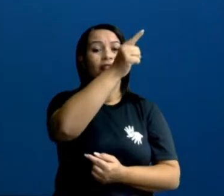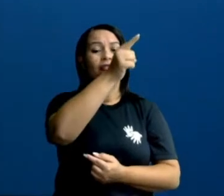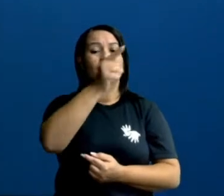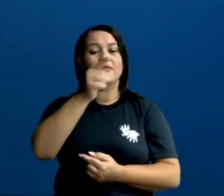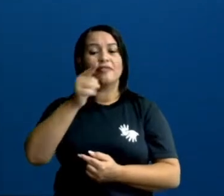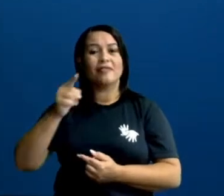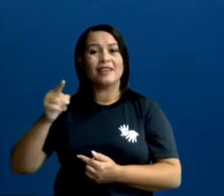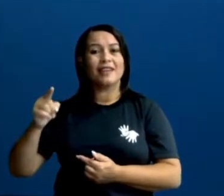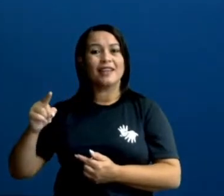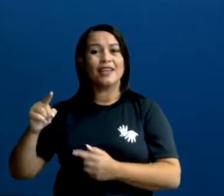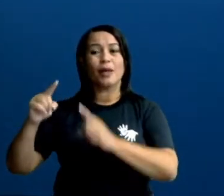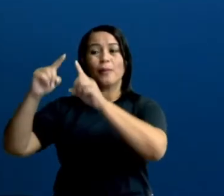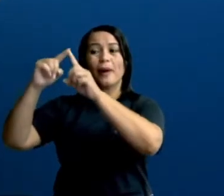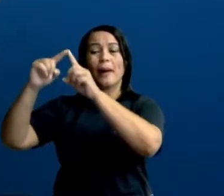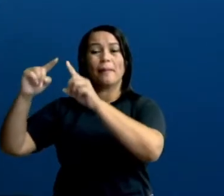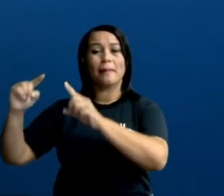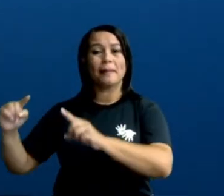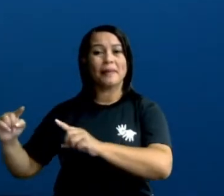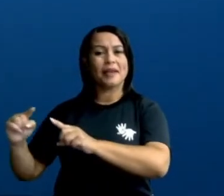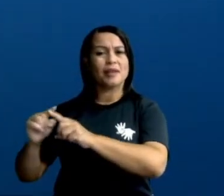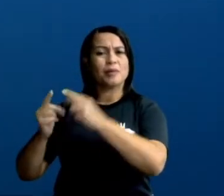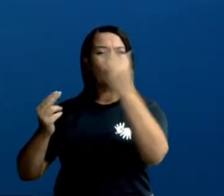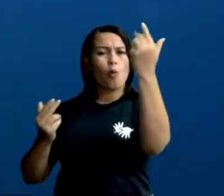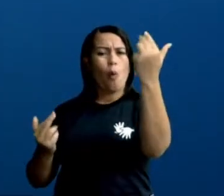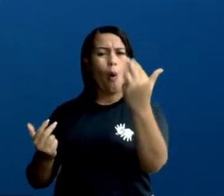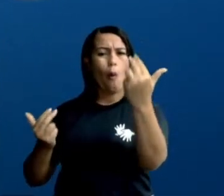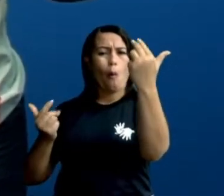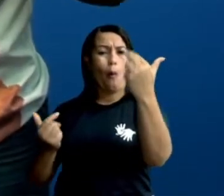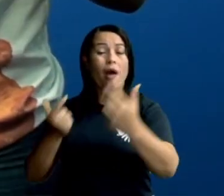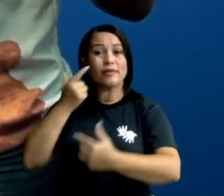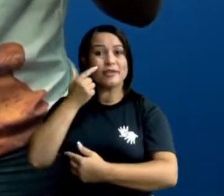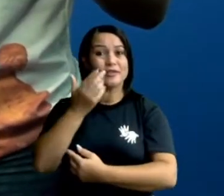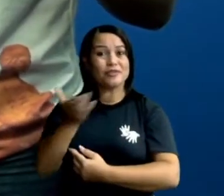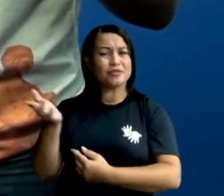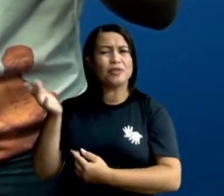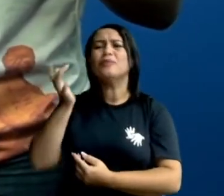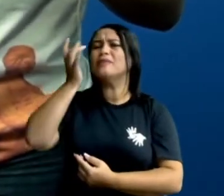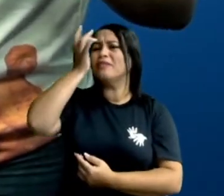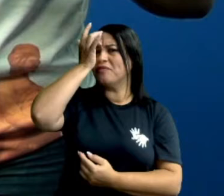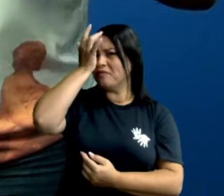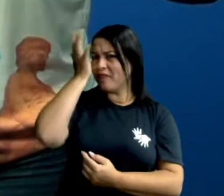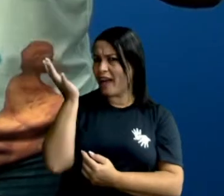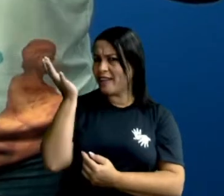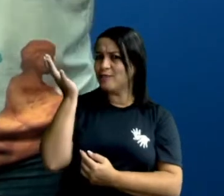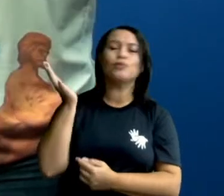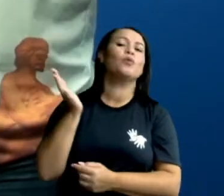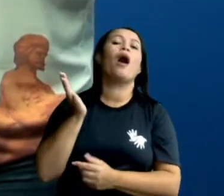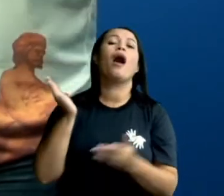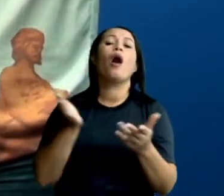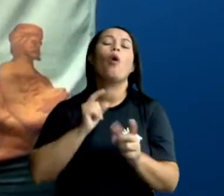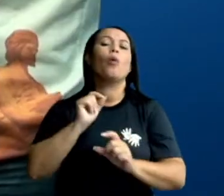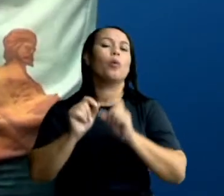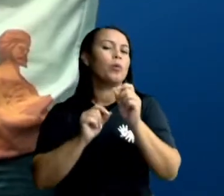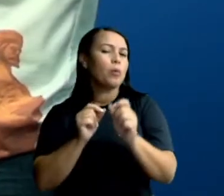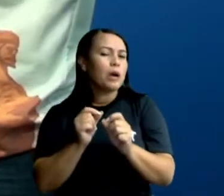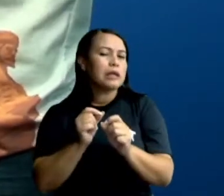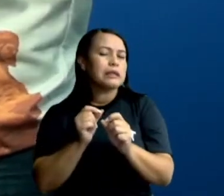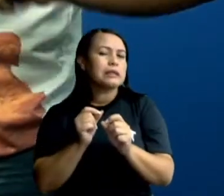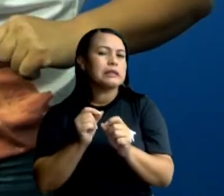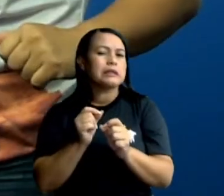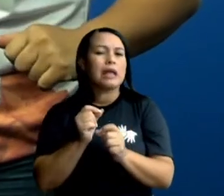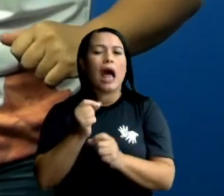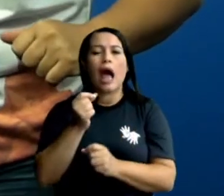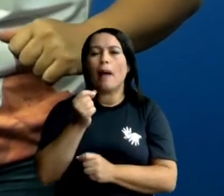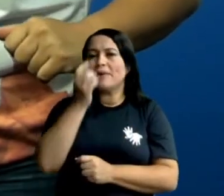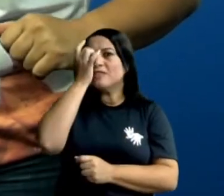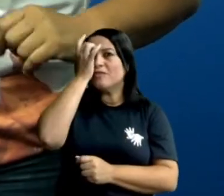Olha a pirâmide aqui, gente. Então, não tá fácil? Agora, não tá mais fácil que de lá